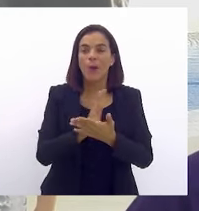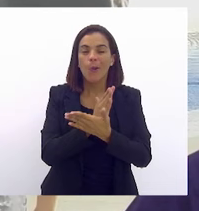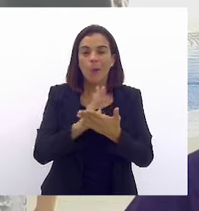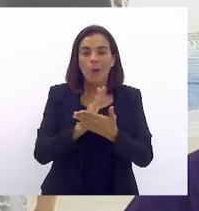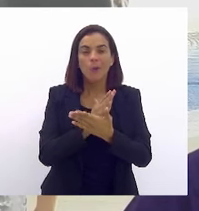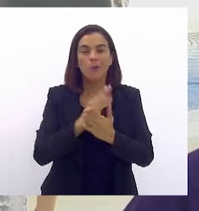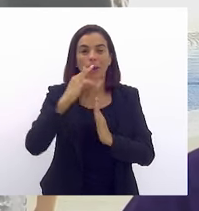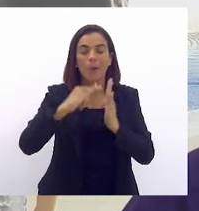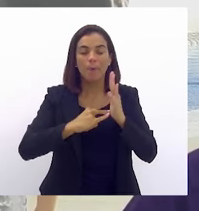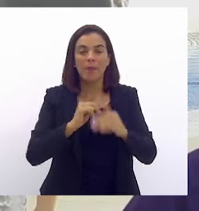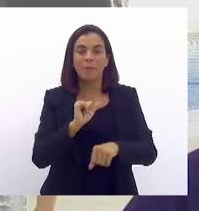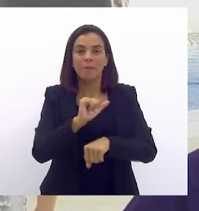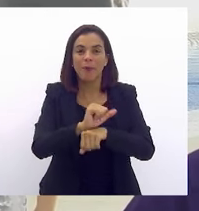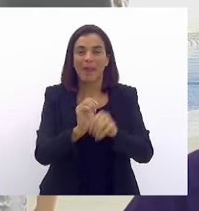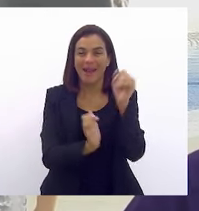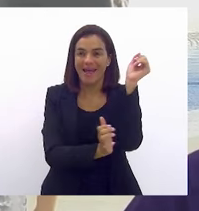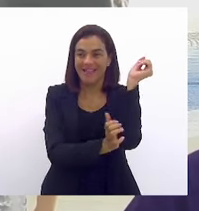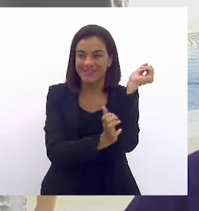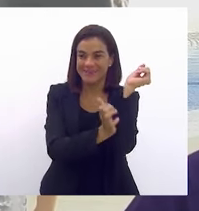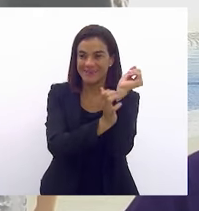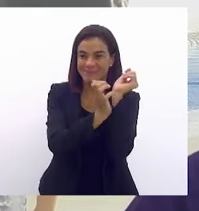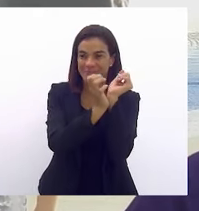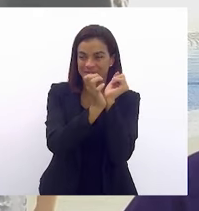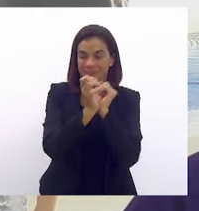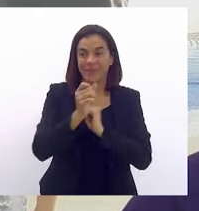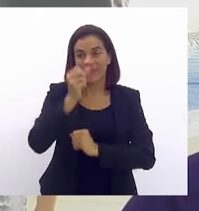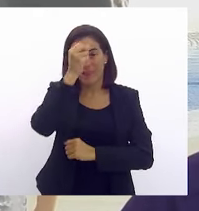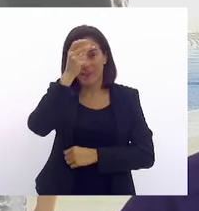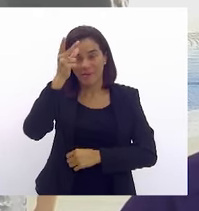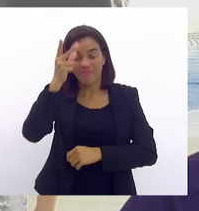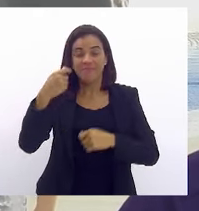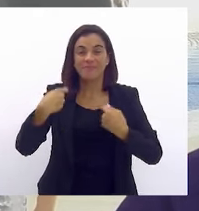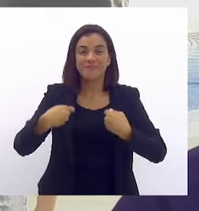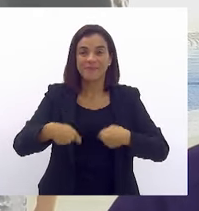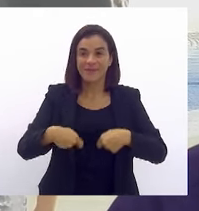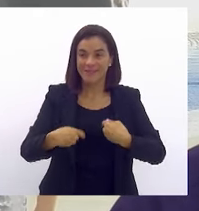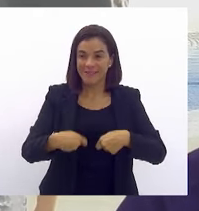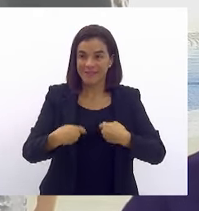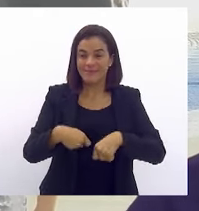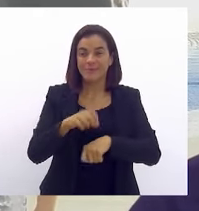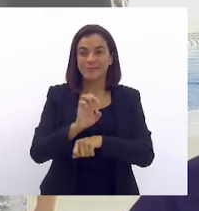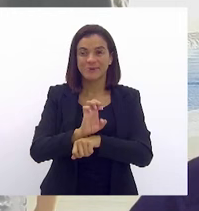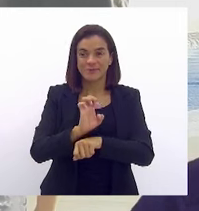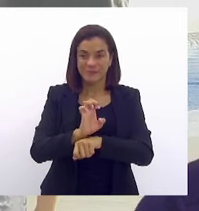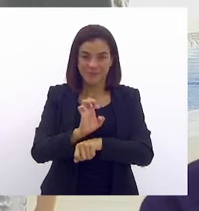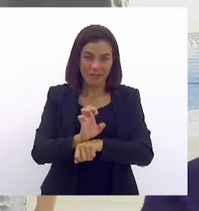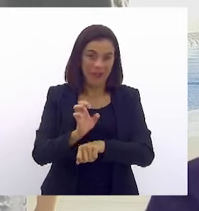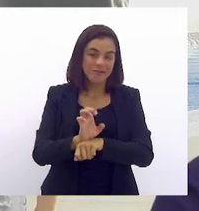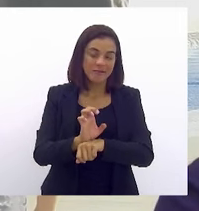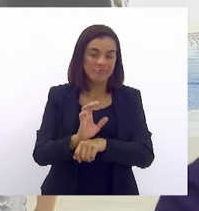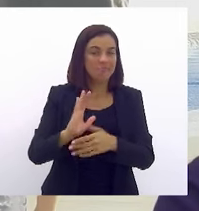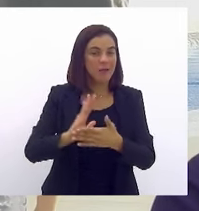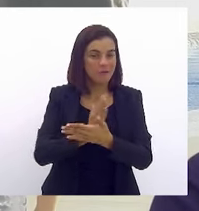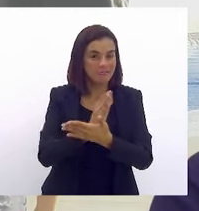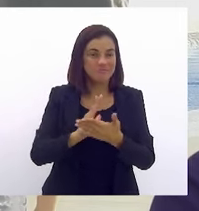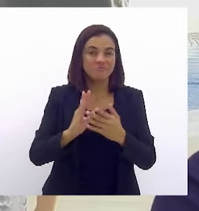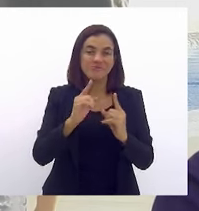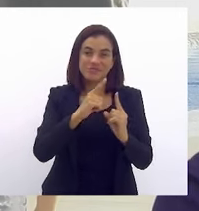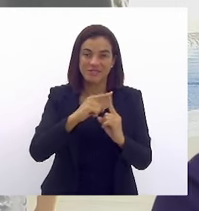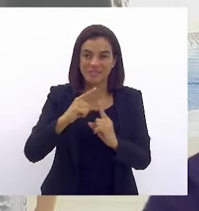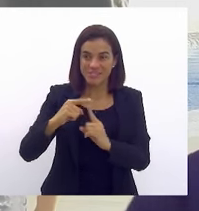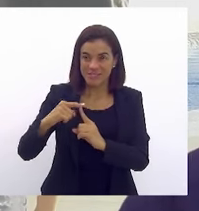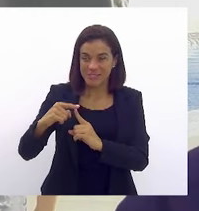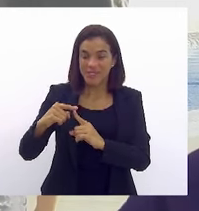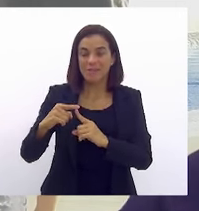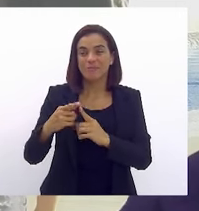falando, na prefeitura, que precise, né, o Estado para fazer algum tipo de intervenção, algum tipo de